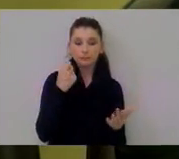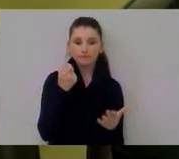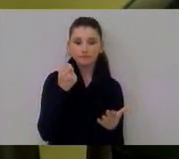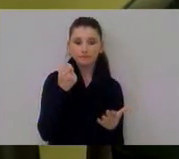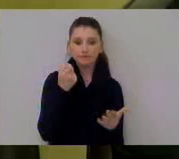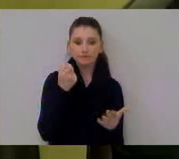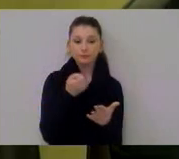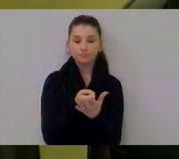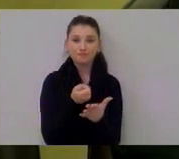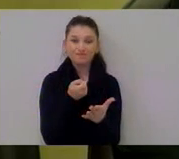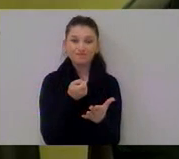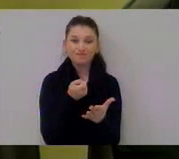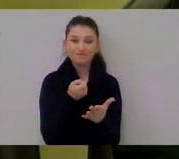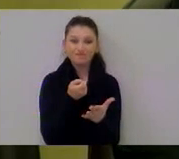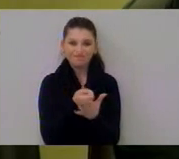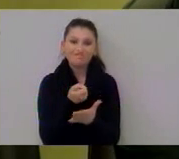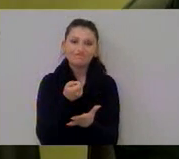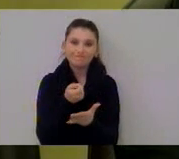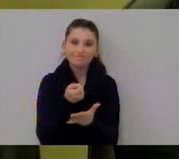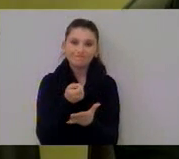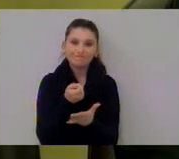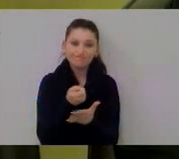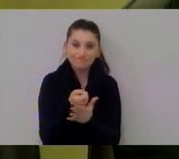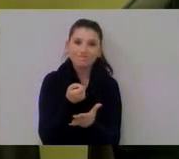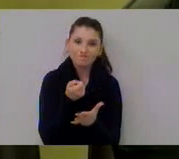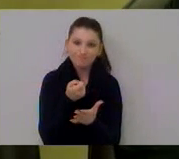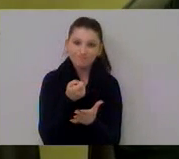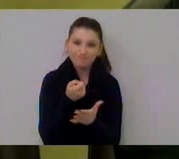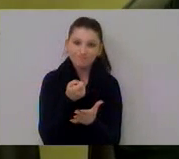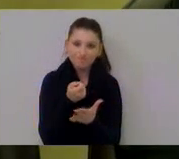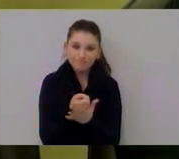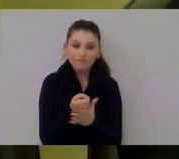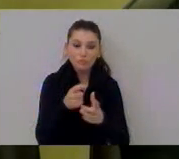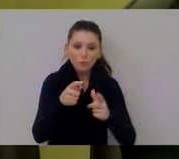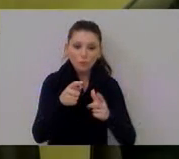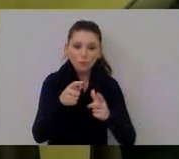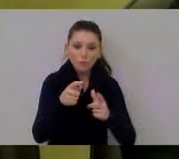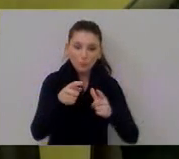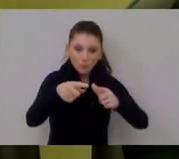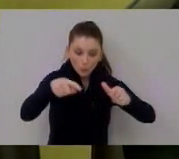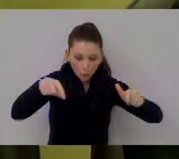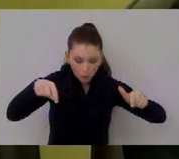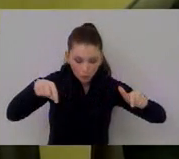uma promessa que foi feita em 2010.